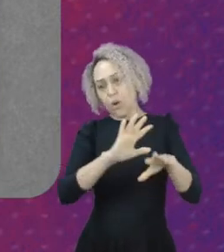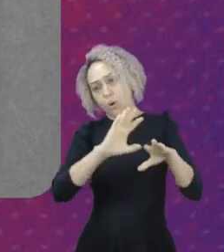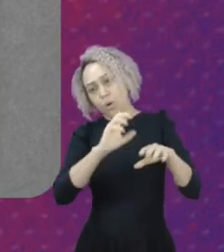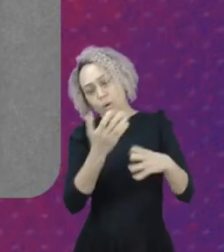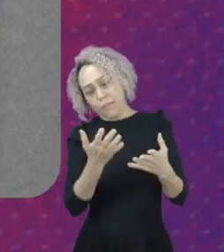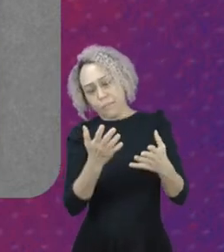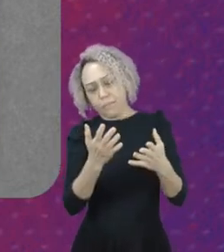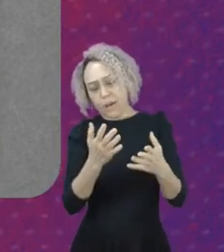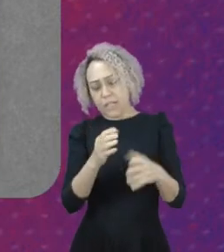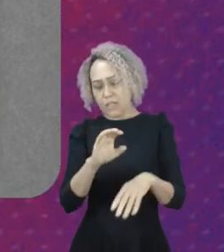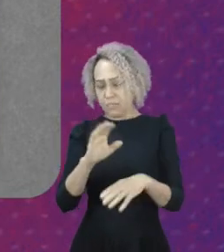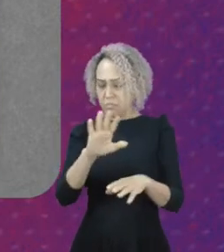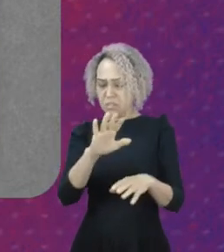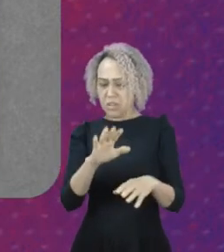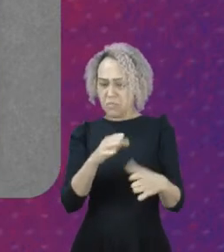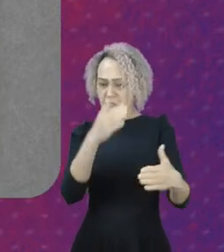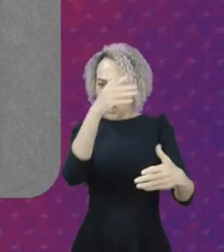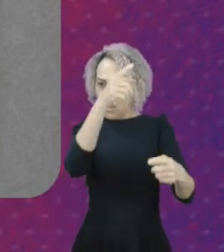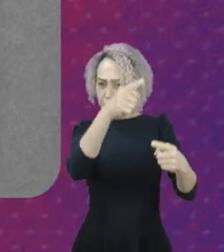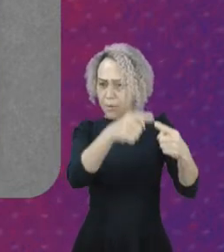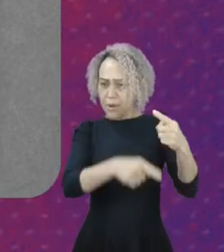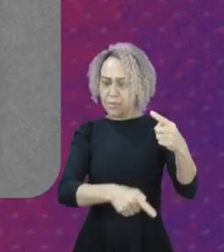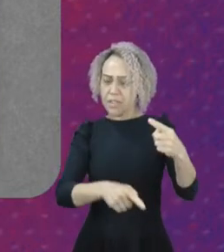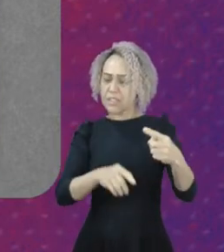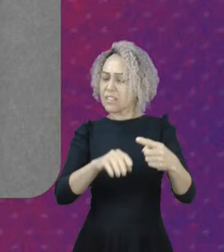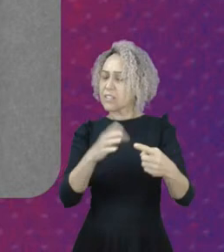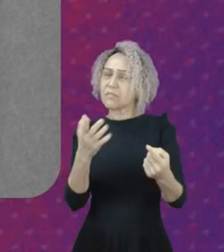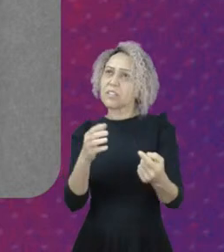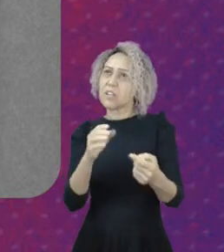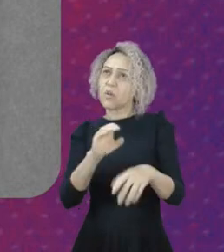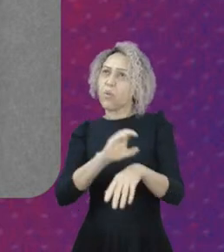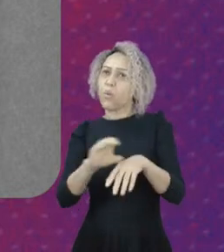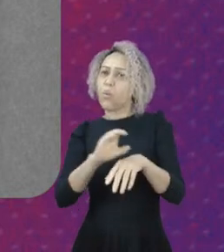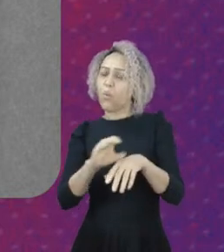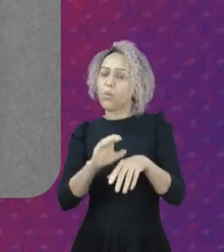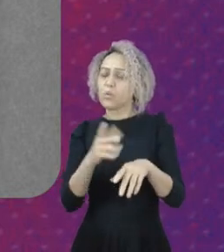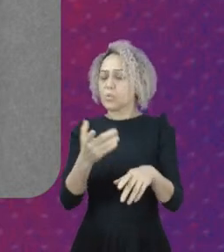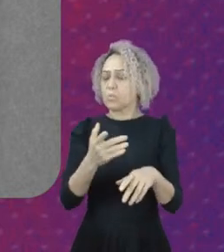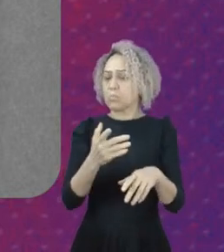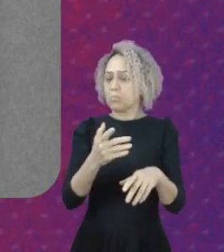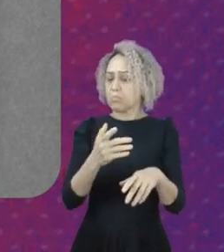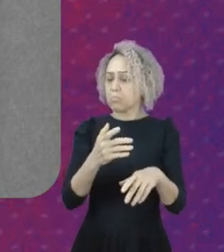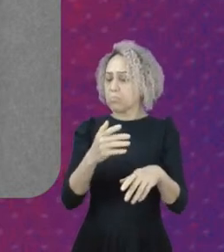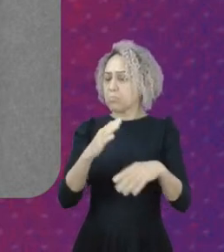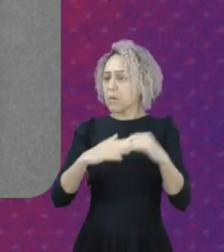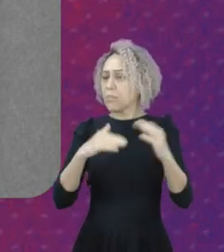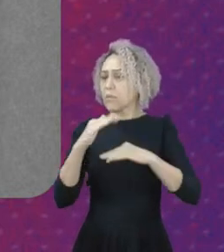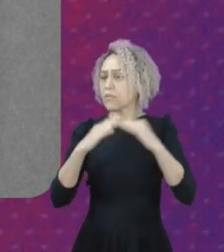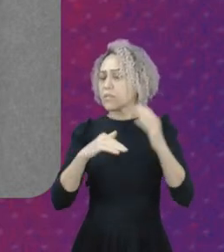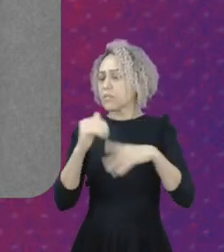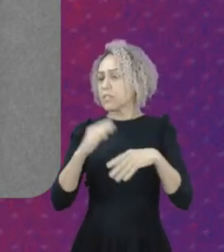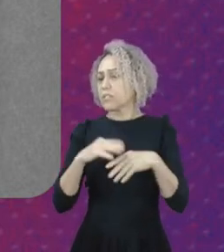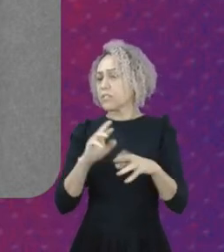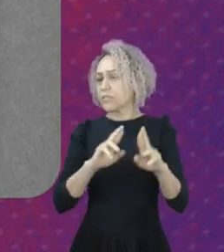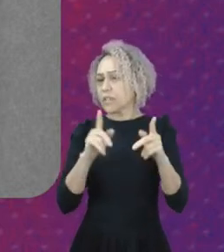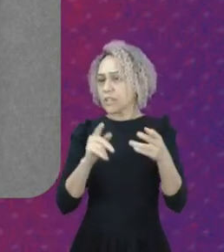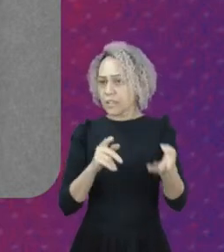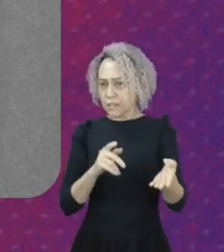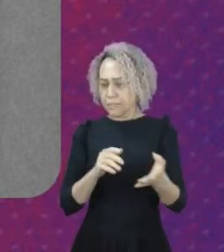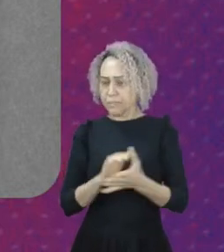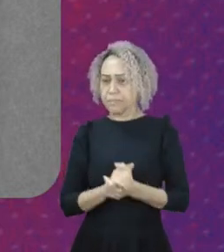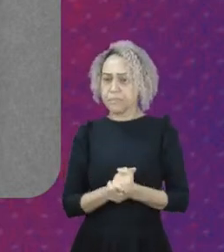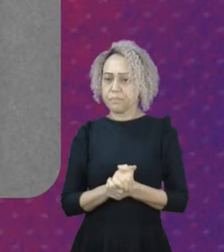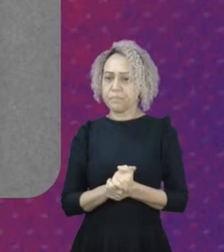daquela caixinha. Quando a gente pensa no contexto de voto, também é importante enfatizar que as mulheres só